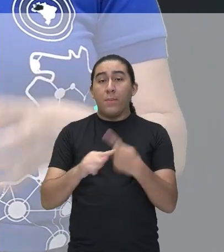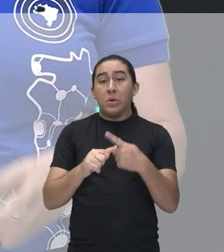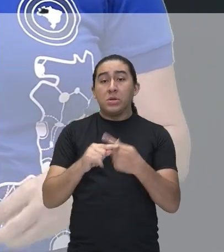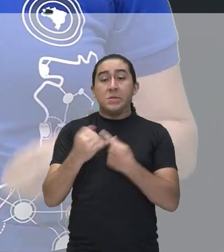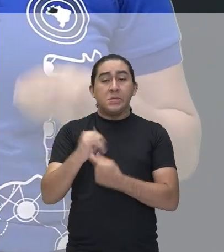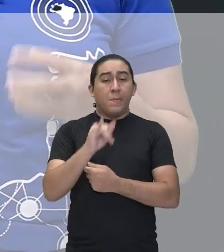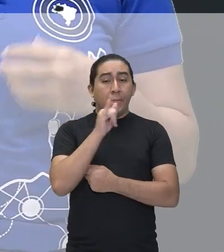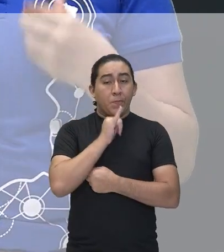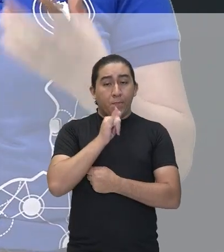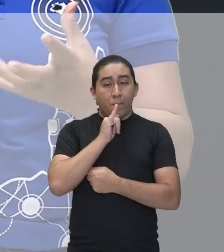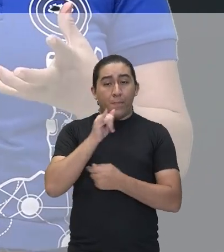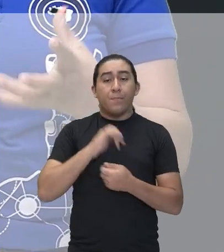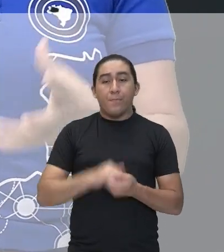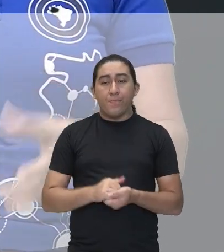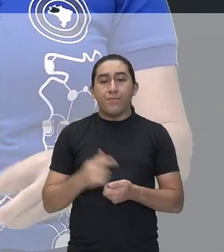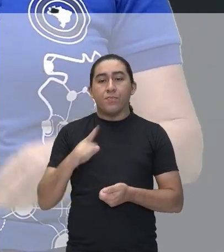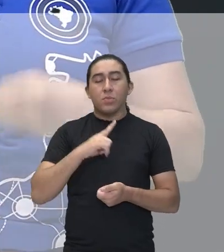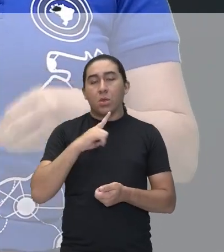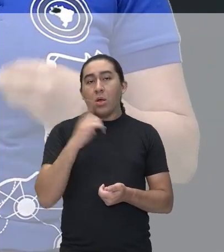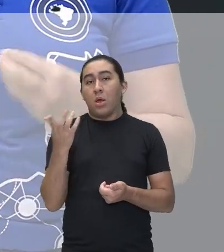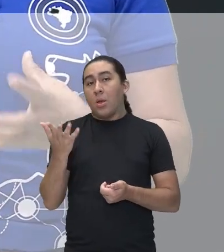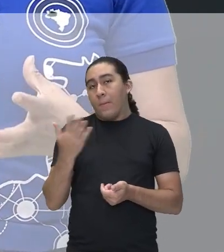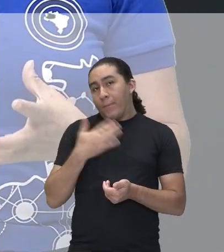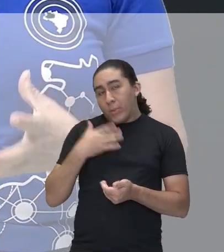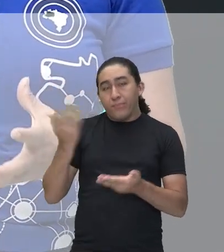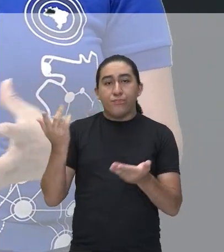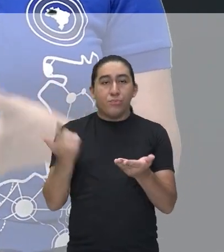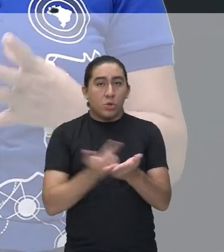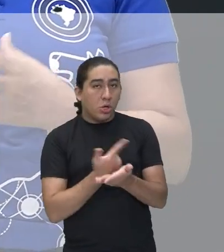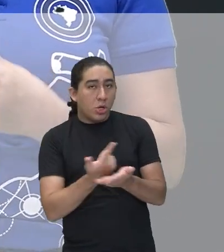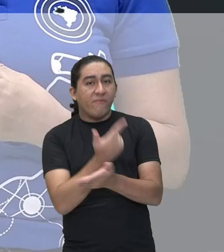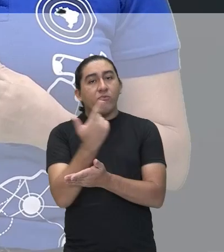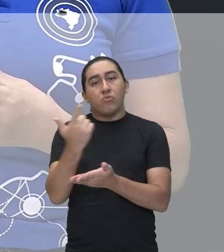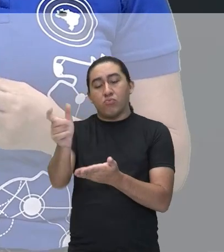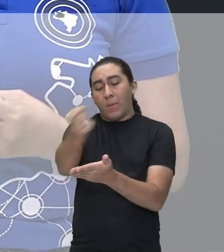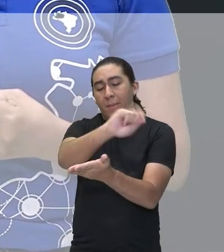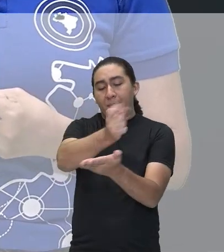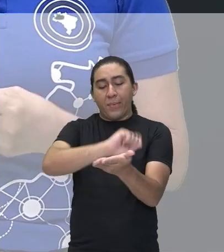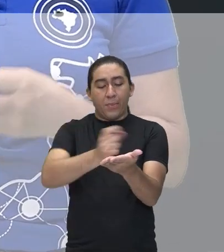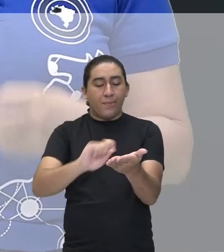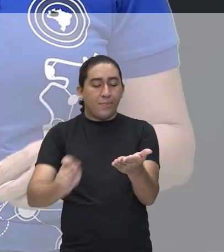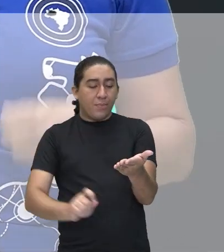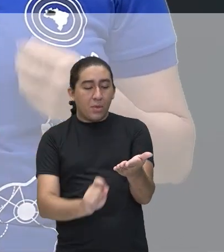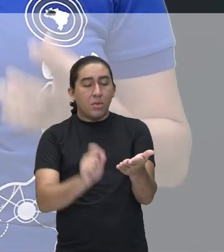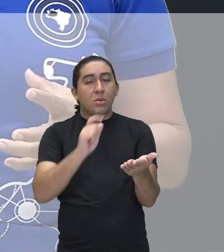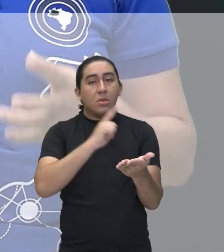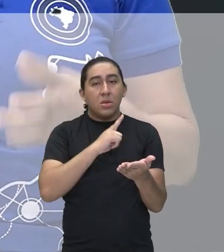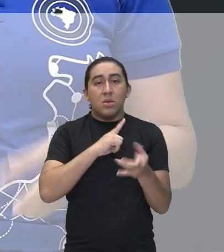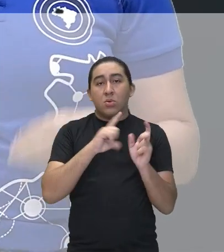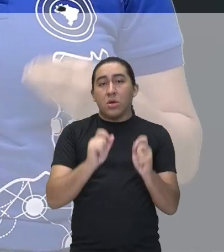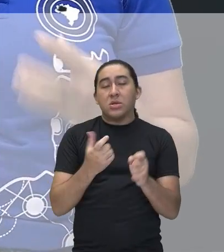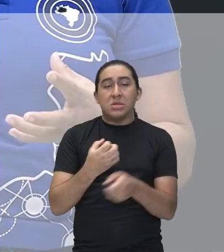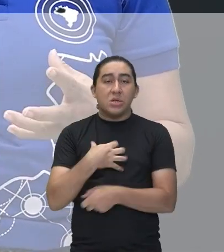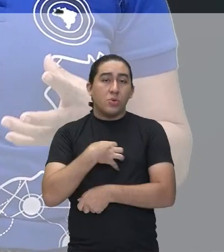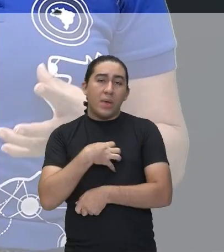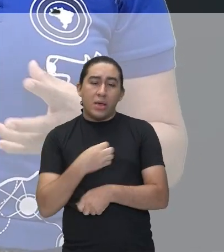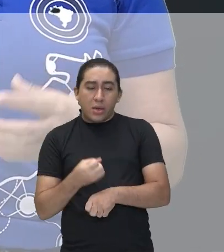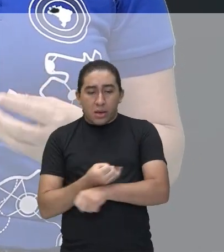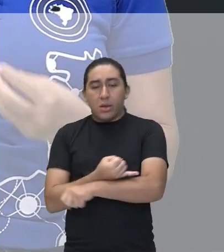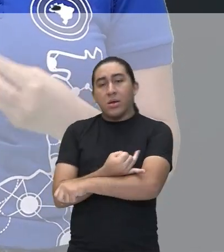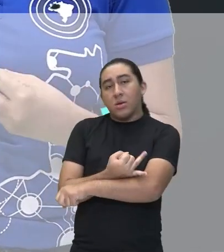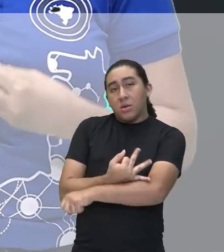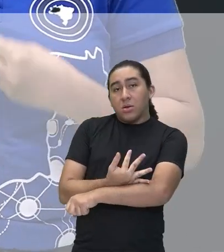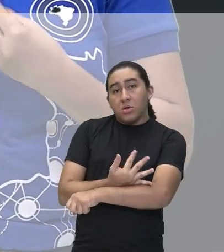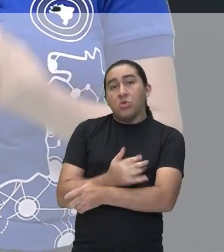trago, né, em minhas obras, os autores trazem suas obras, sentimentos,